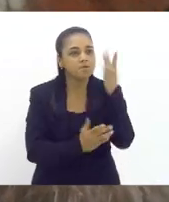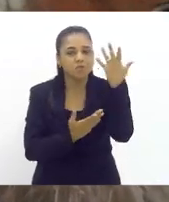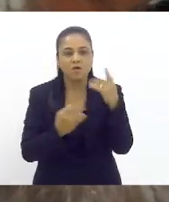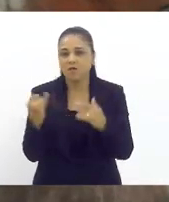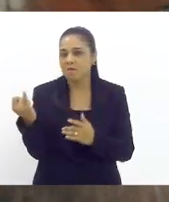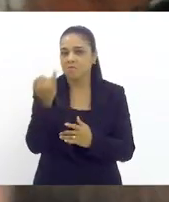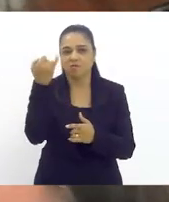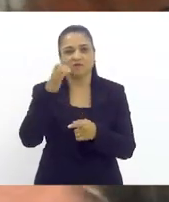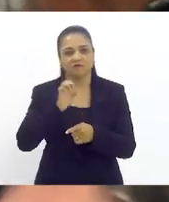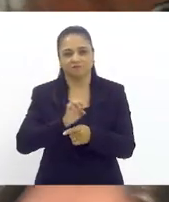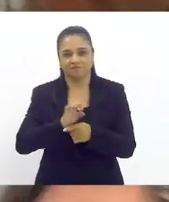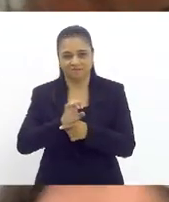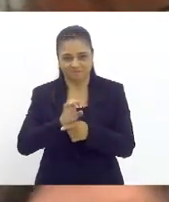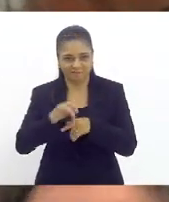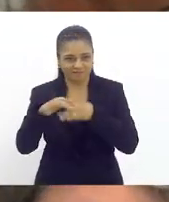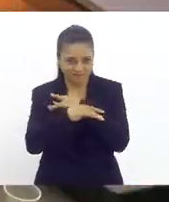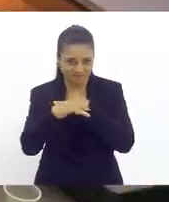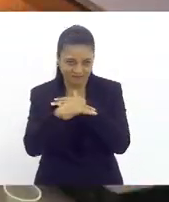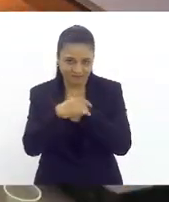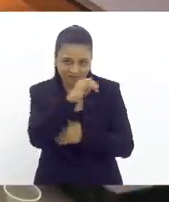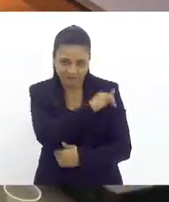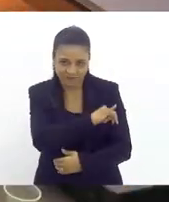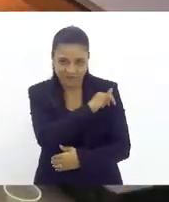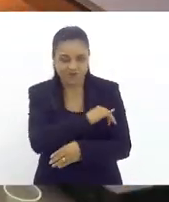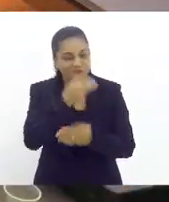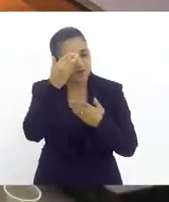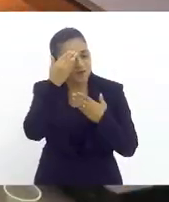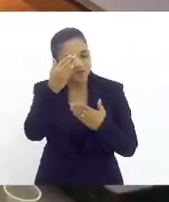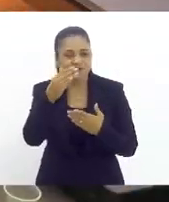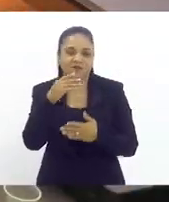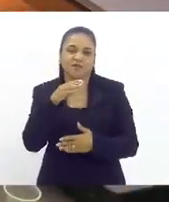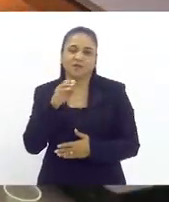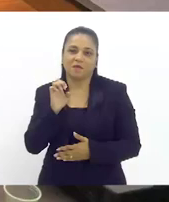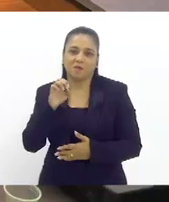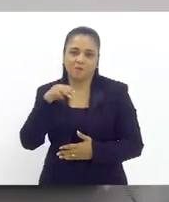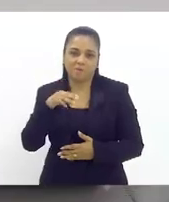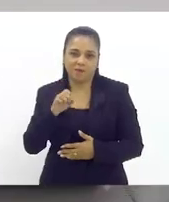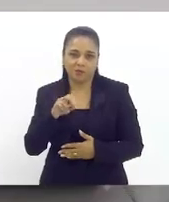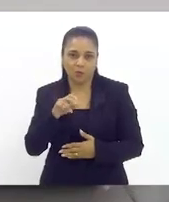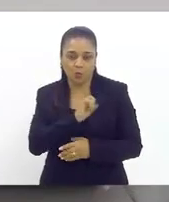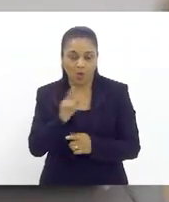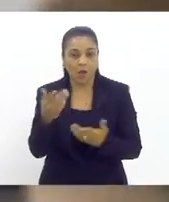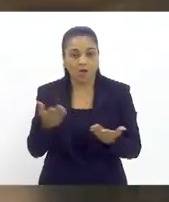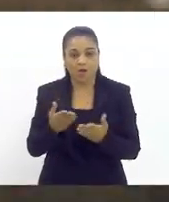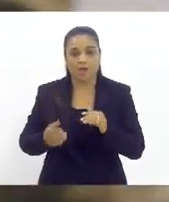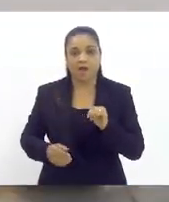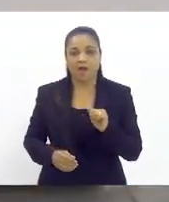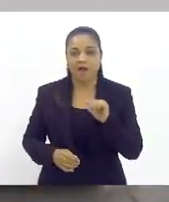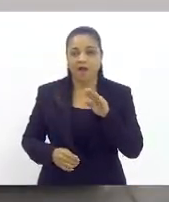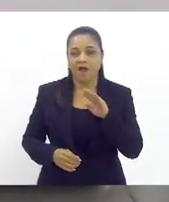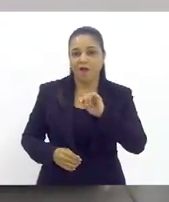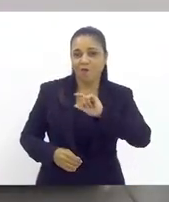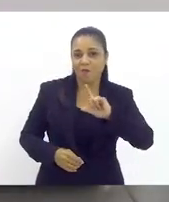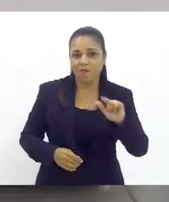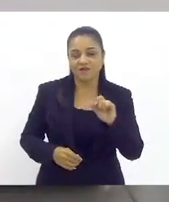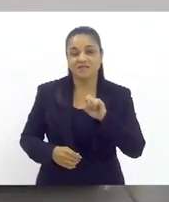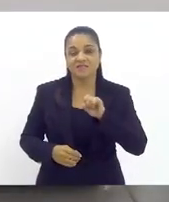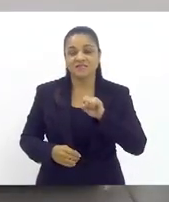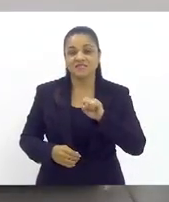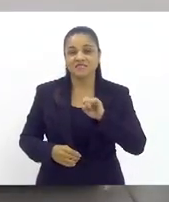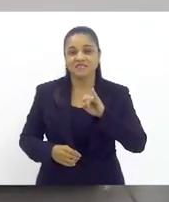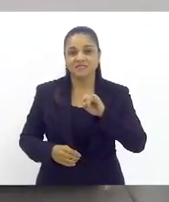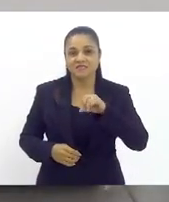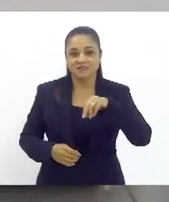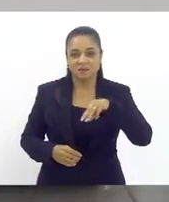estado tá ligado beleza obrigado você é Manuel Alba Simon Nossa companheira Merece todas as